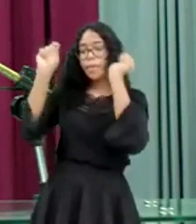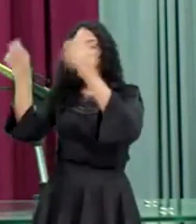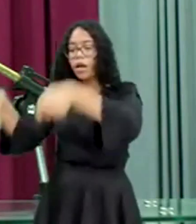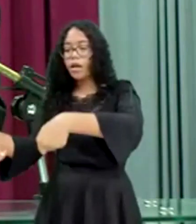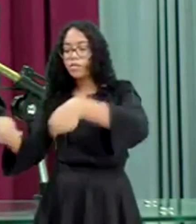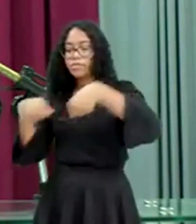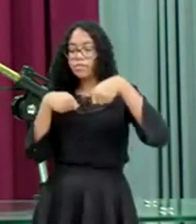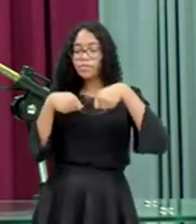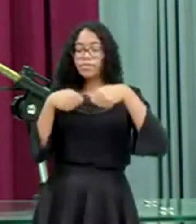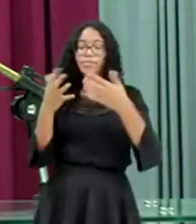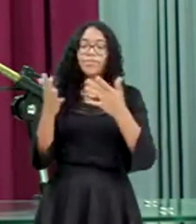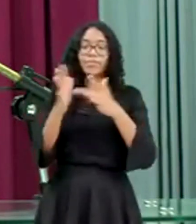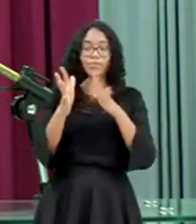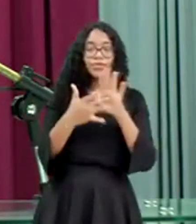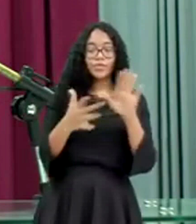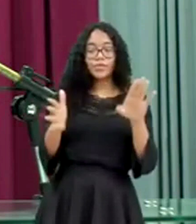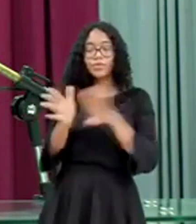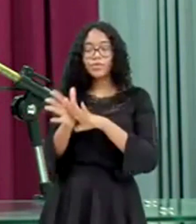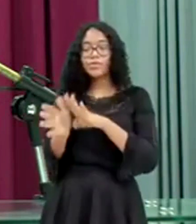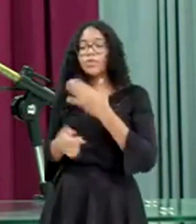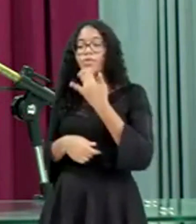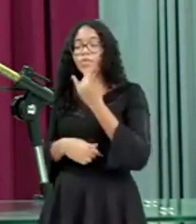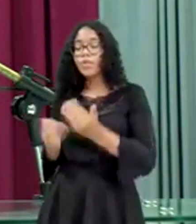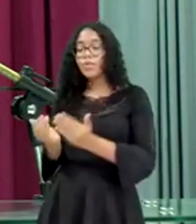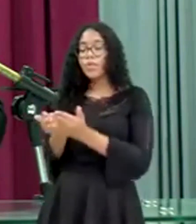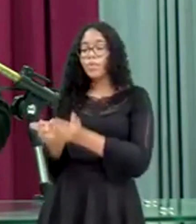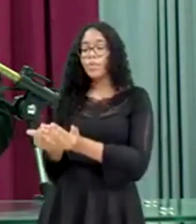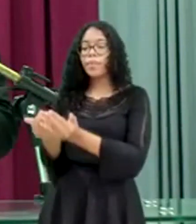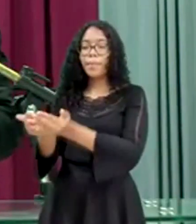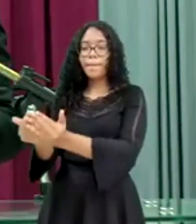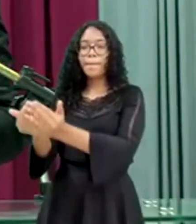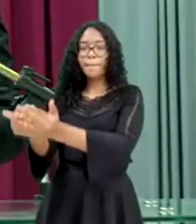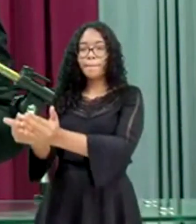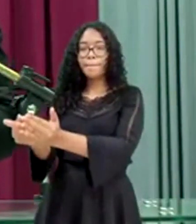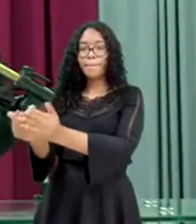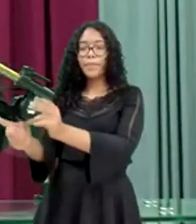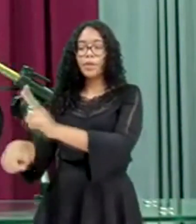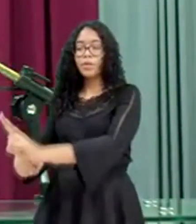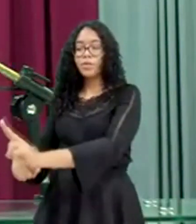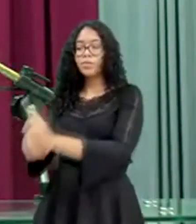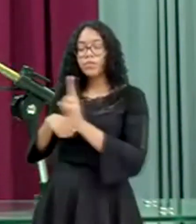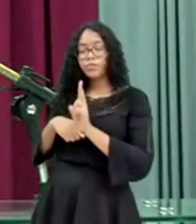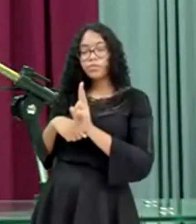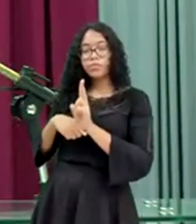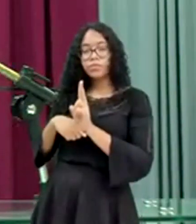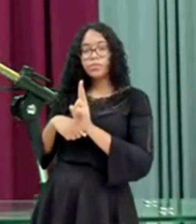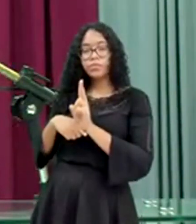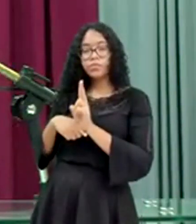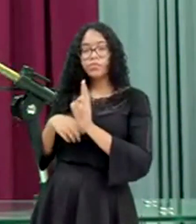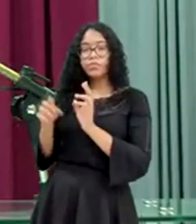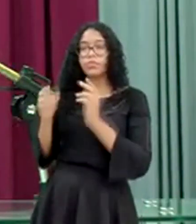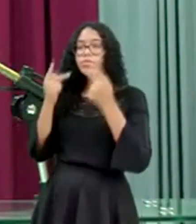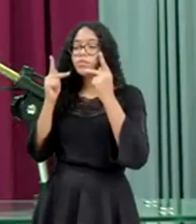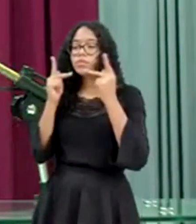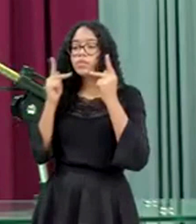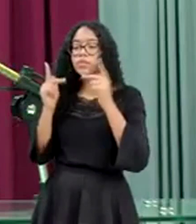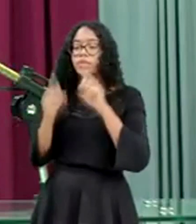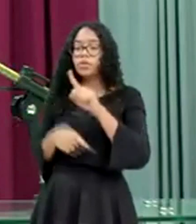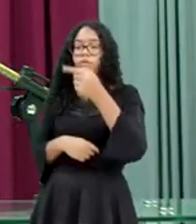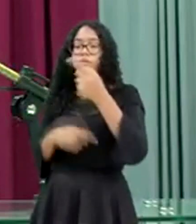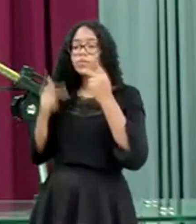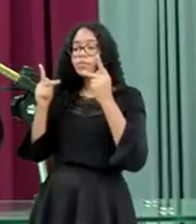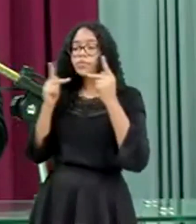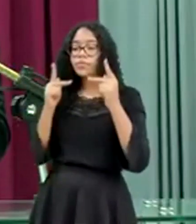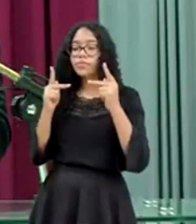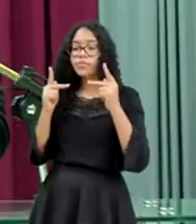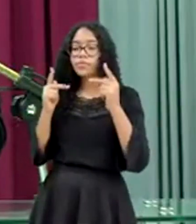chega, pede o barco emprestado para fazer uma pregação. Depois que terminou de pregar o seu sermão, disse: agora